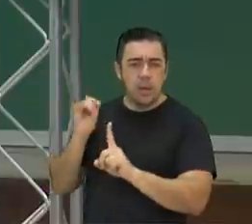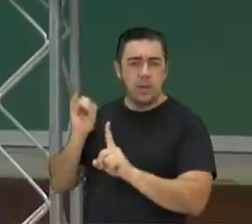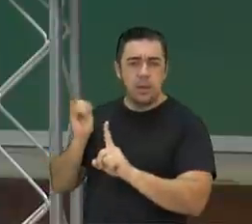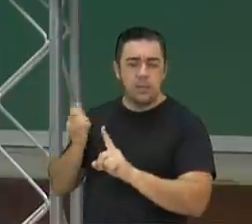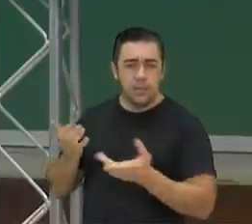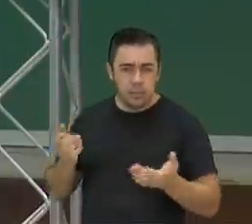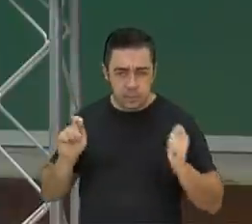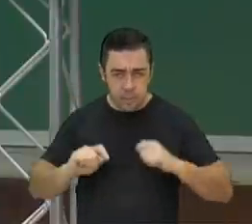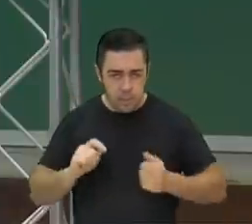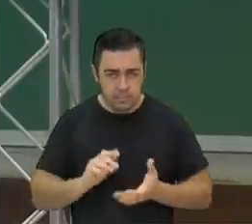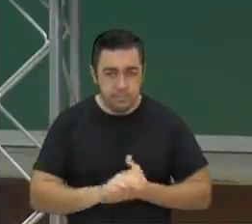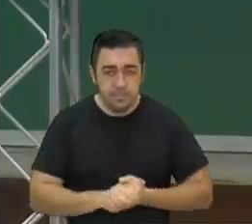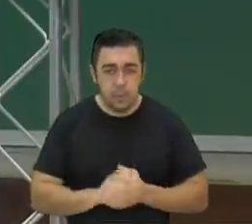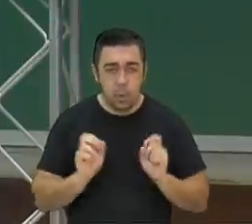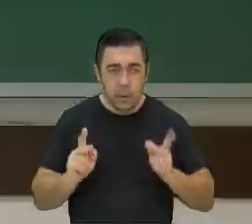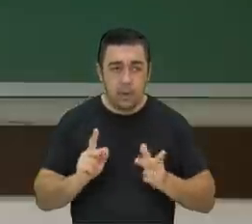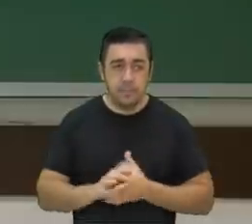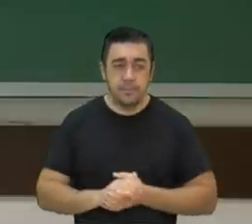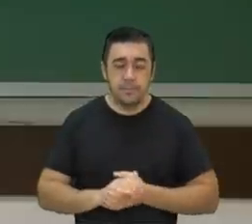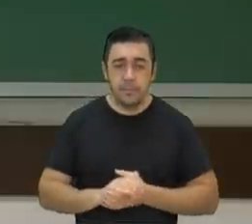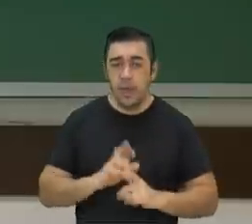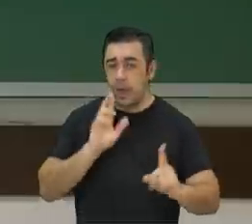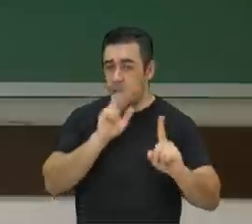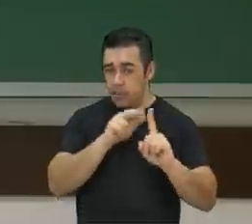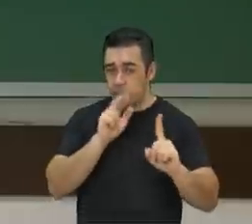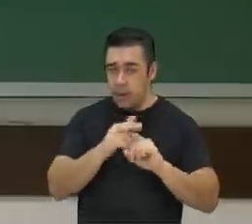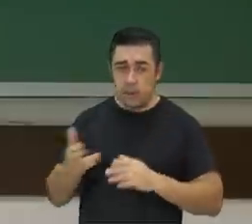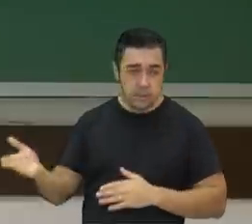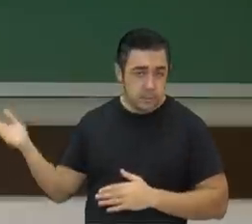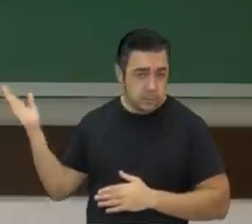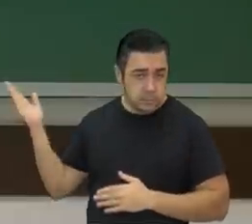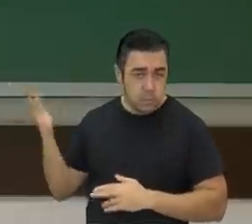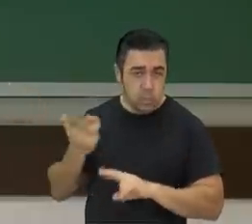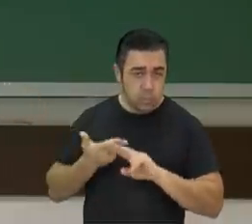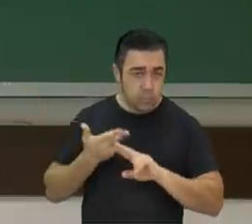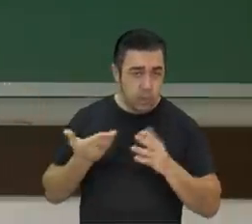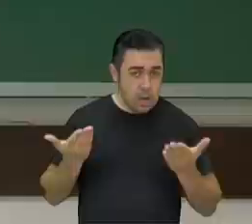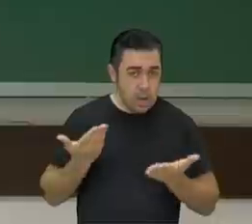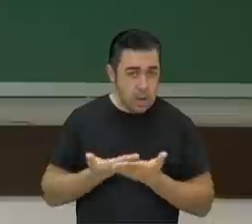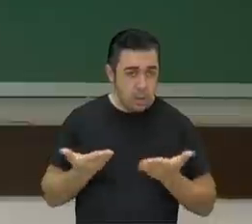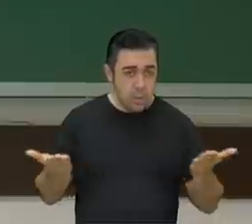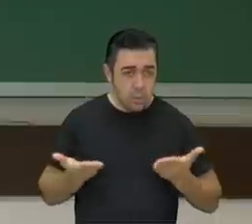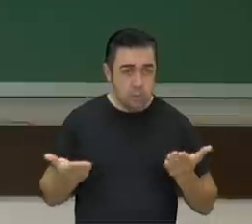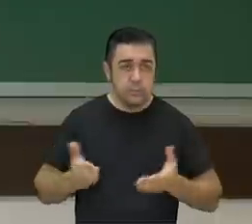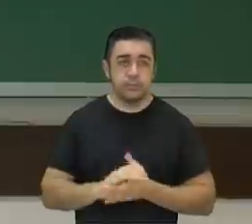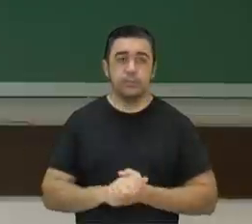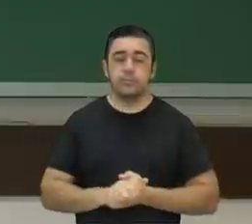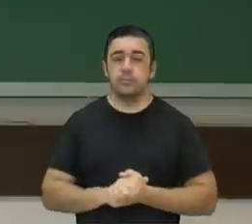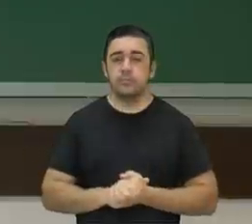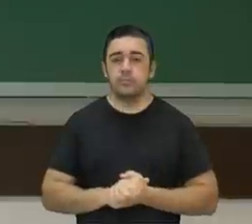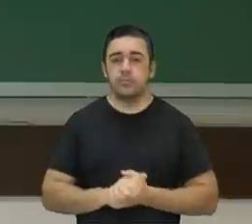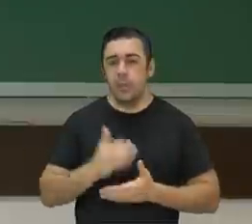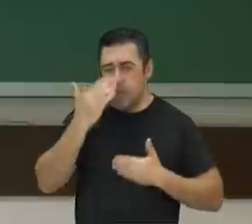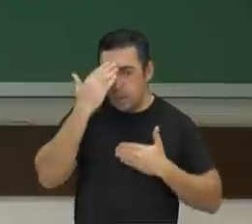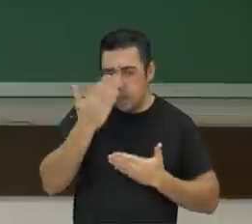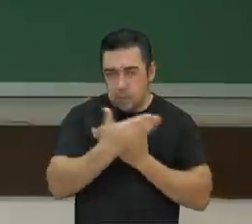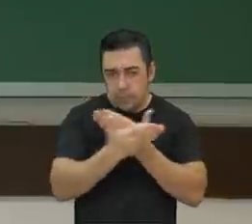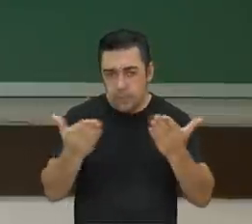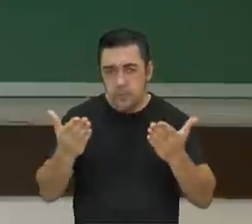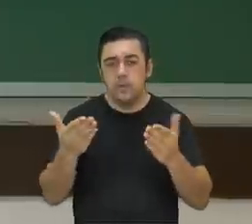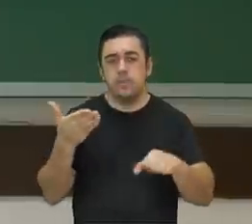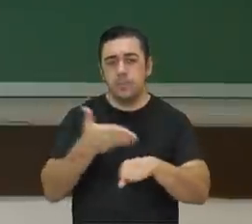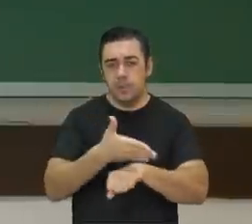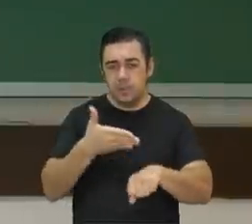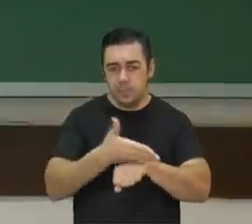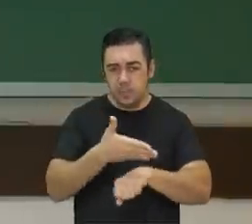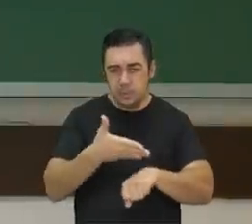possibilidade de resposta, ok? Então, aqui estão as referências utilizadas nessa aula de hoje, né? Agradeço a participação de todos,